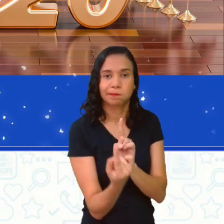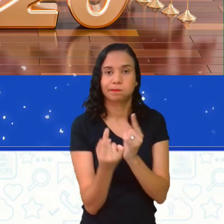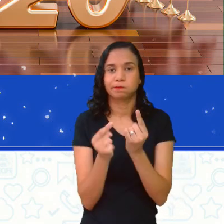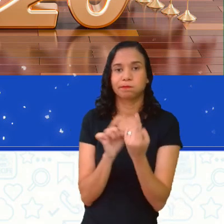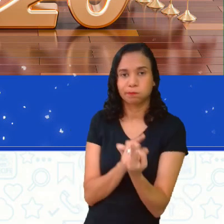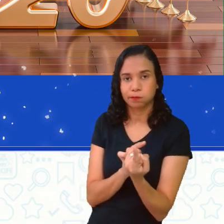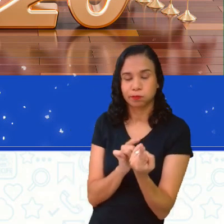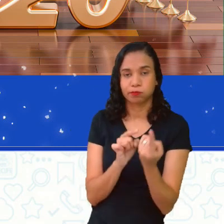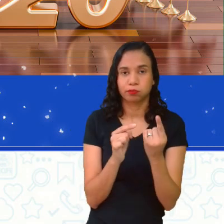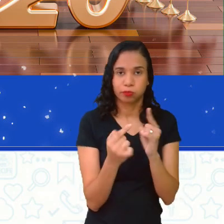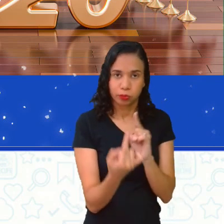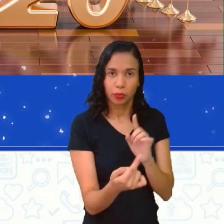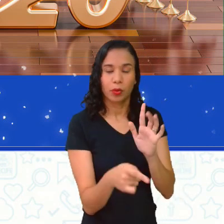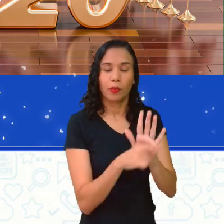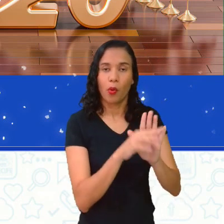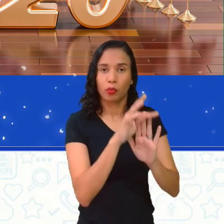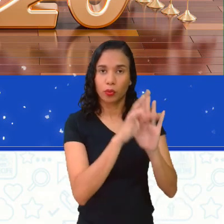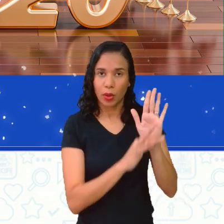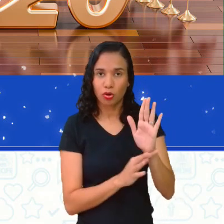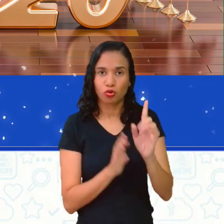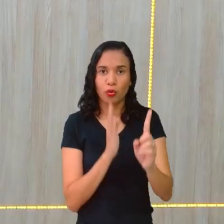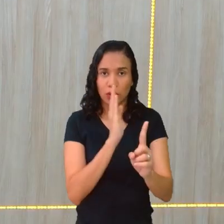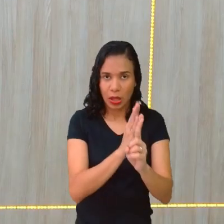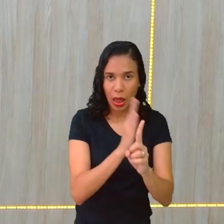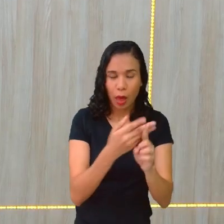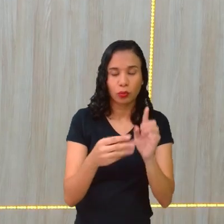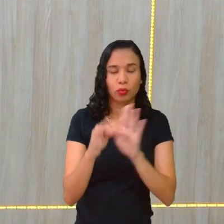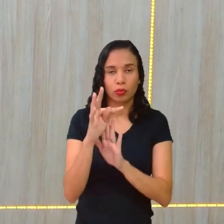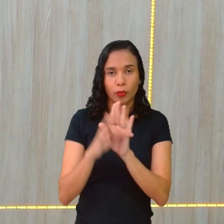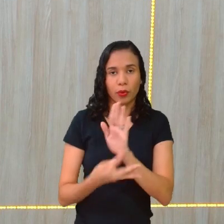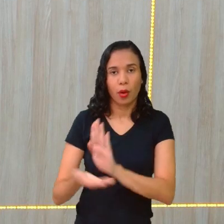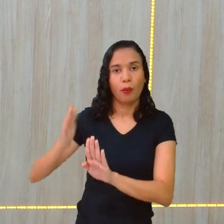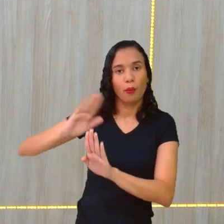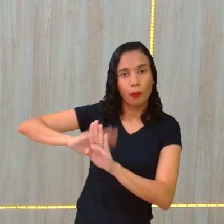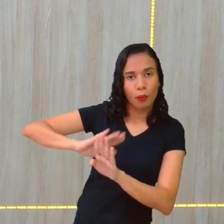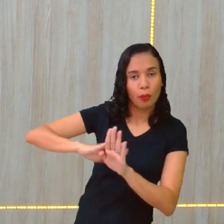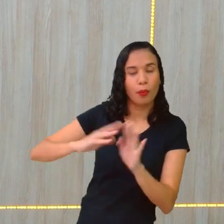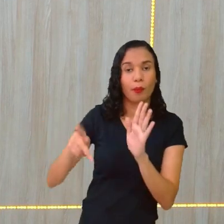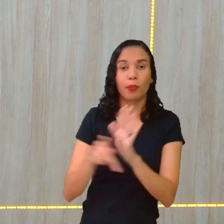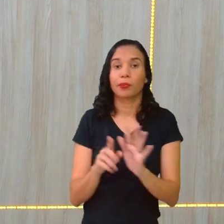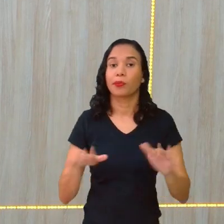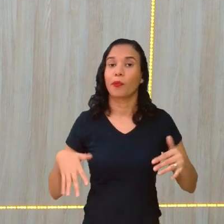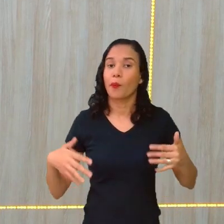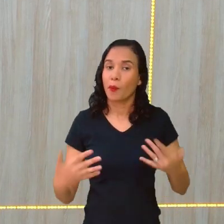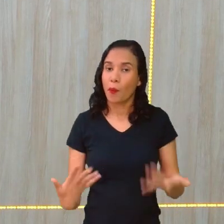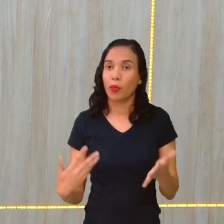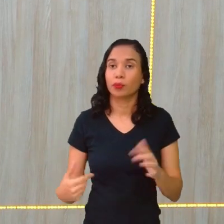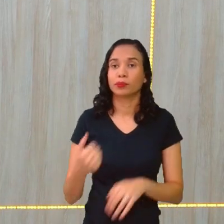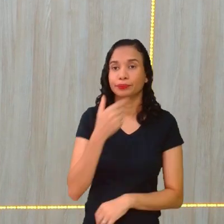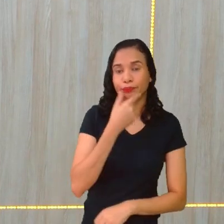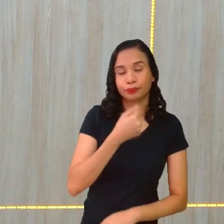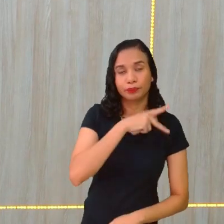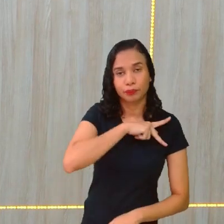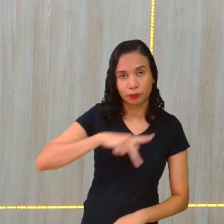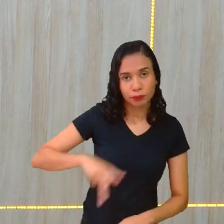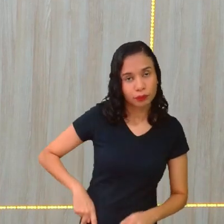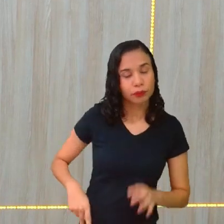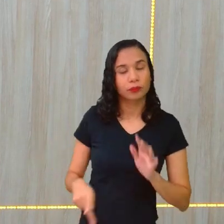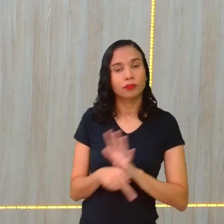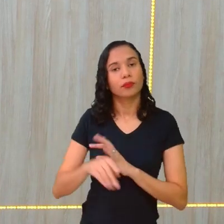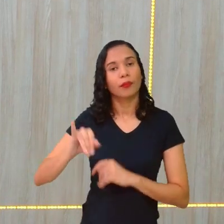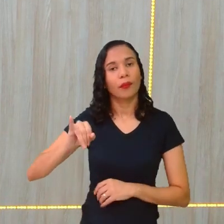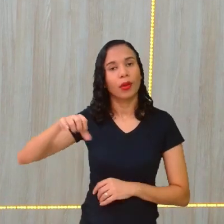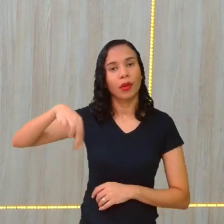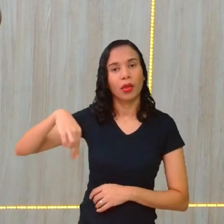entre discurso direto e discurso indireto. Ou seja, quando o presidente da Indonésia